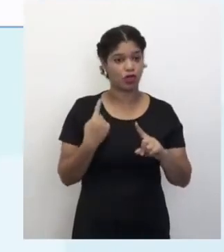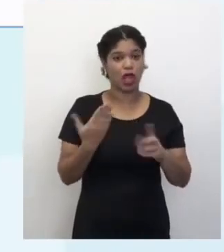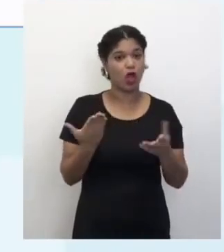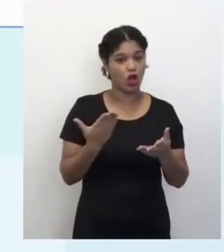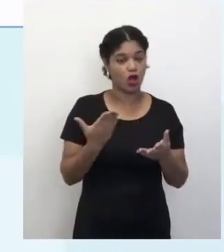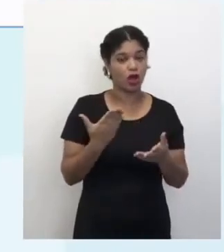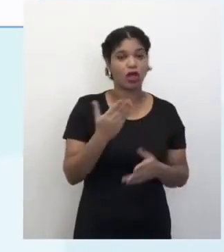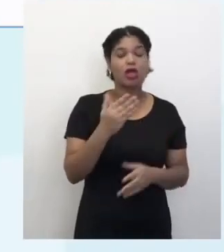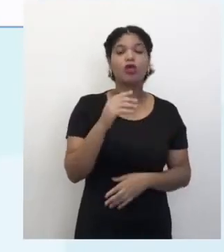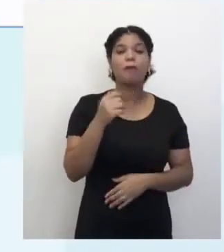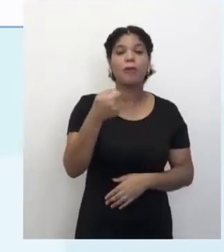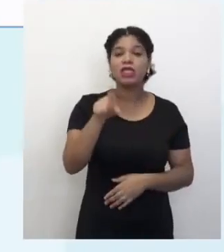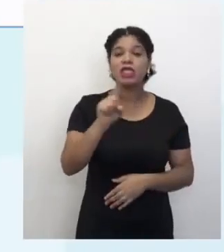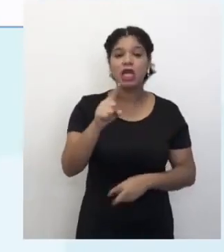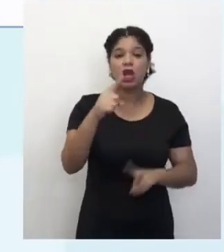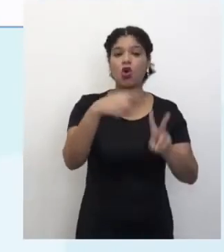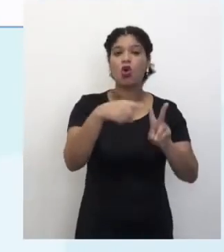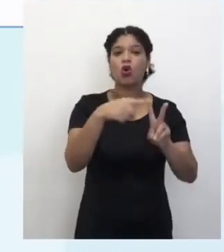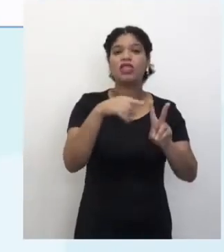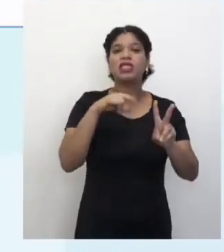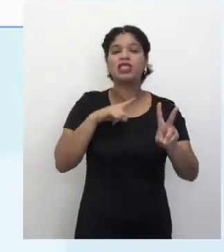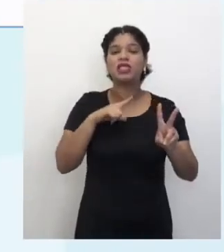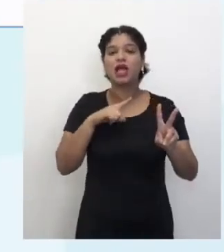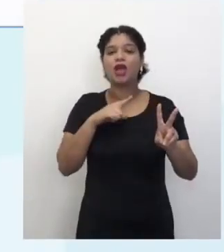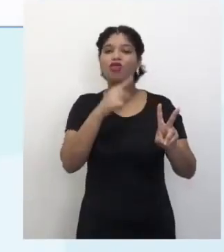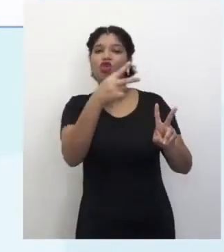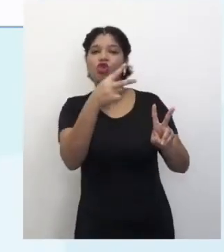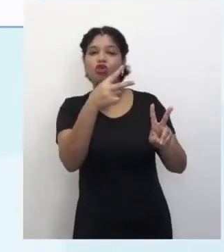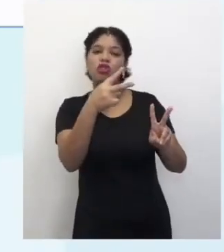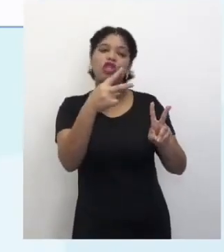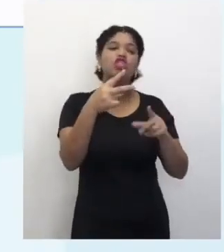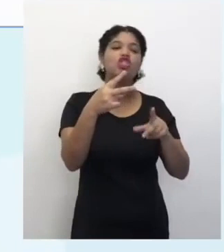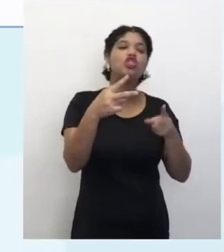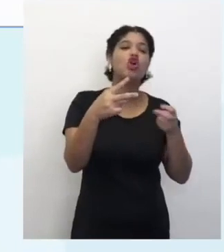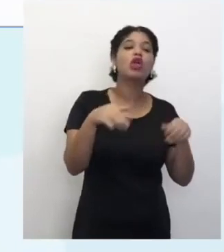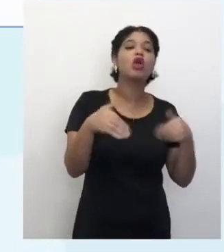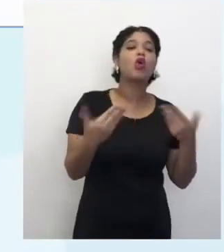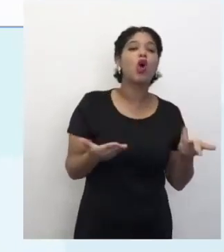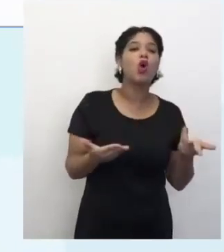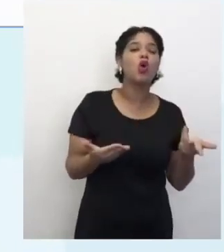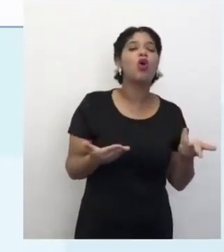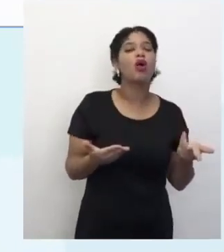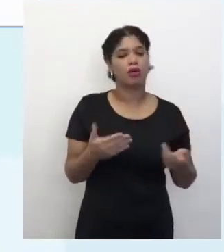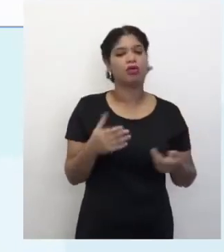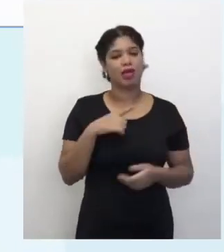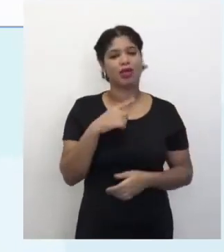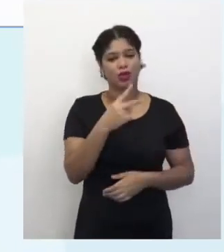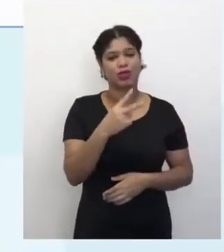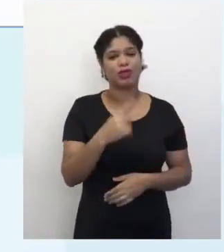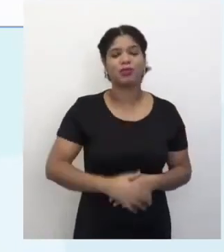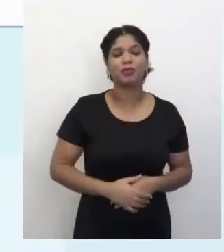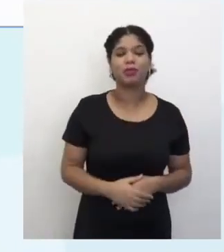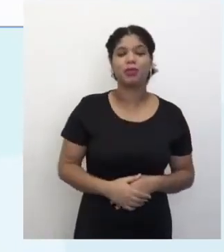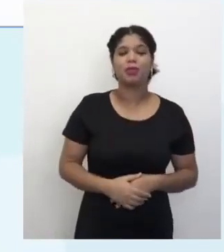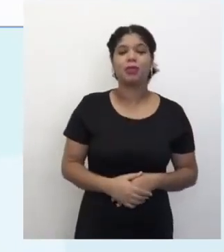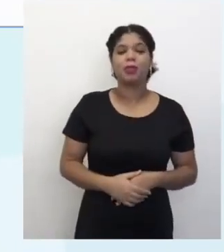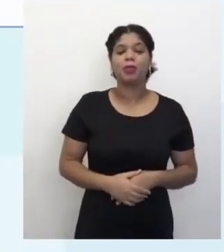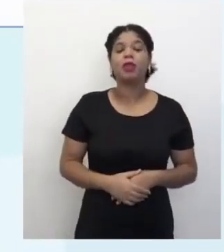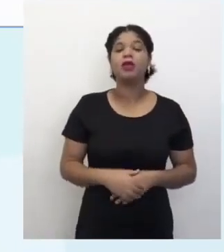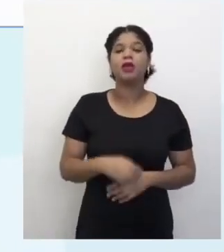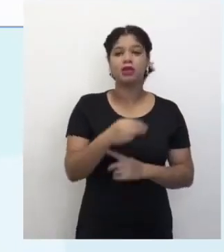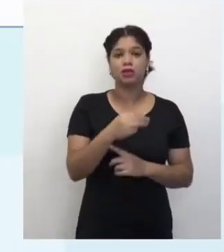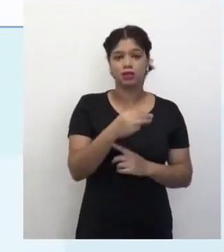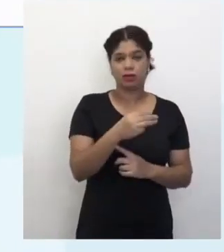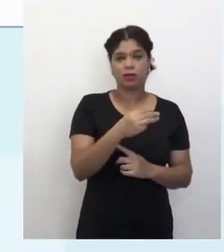gente enxergar melhor. Bom, se não tiver, então, já sabe que é o 2, tá bom? Então, a raiz quadrada de 36 é o